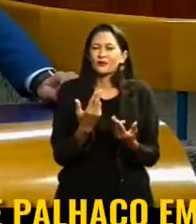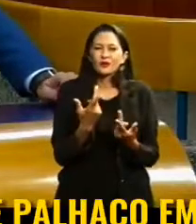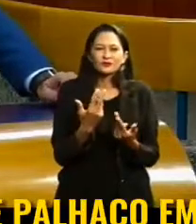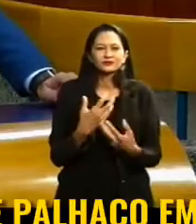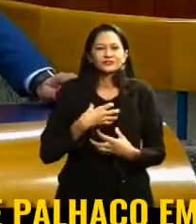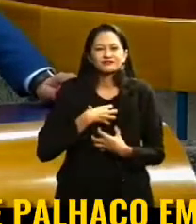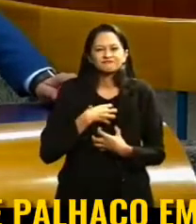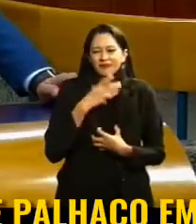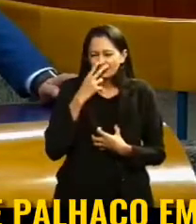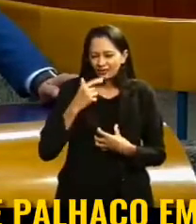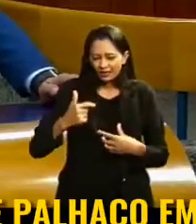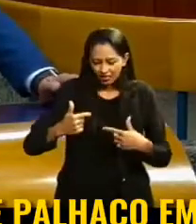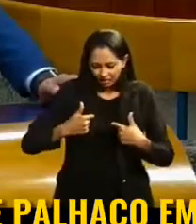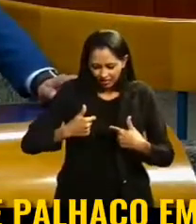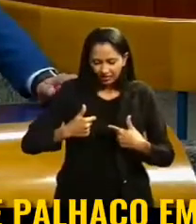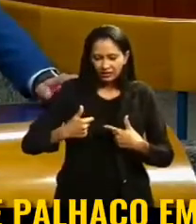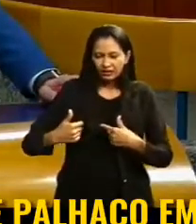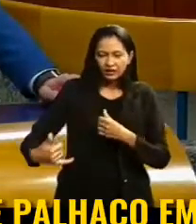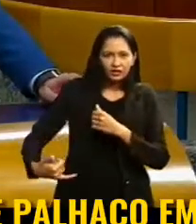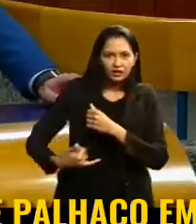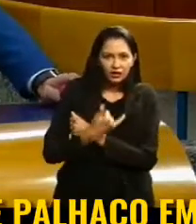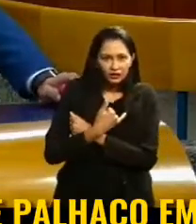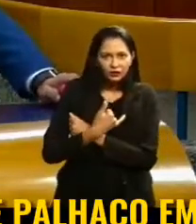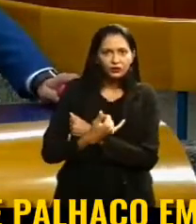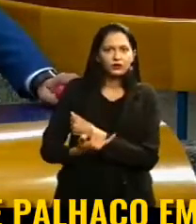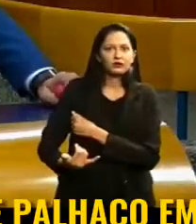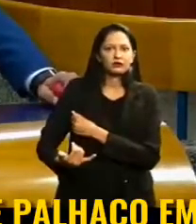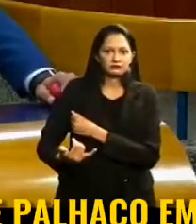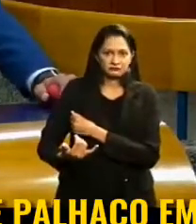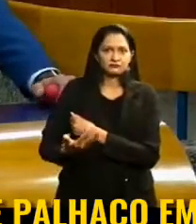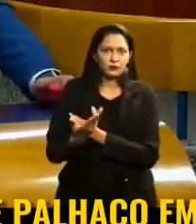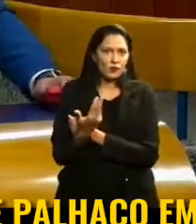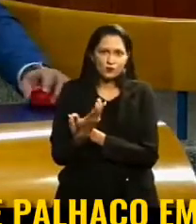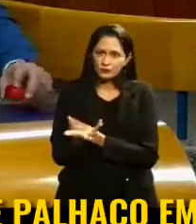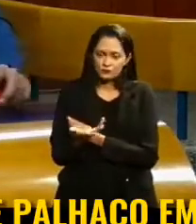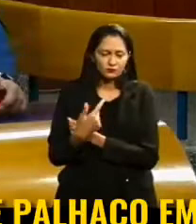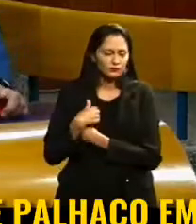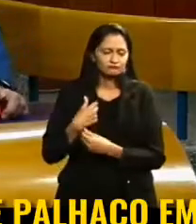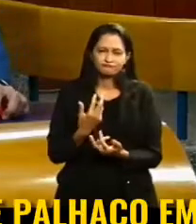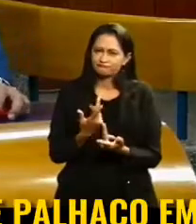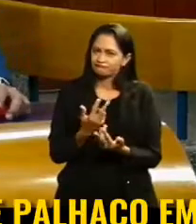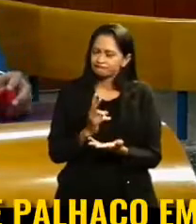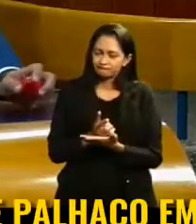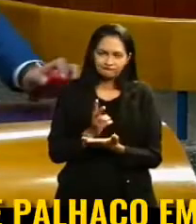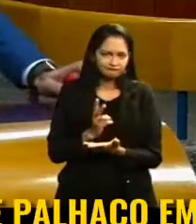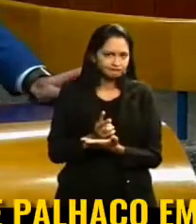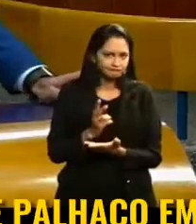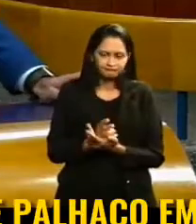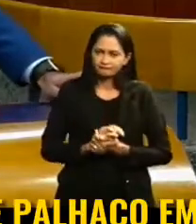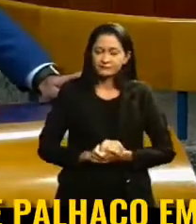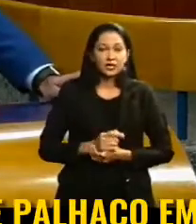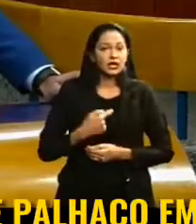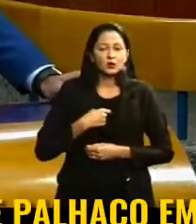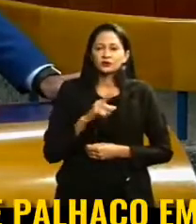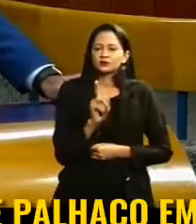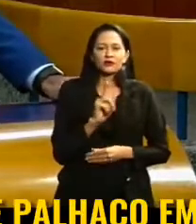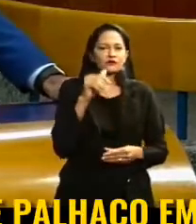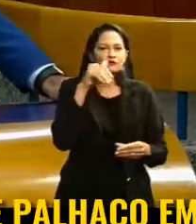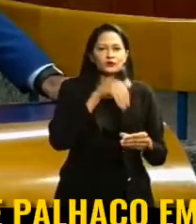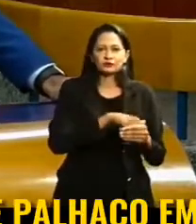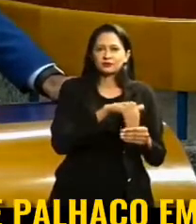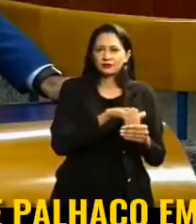sentimento de ter sido enganado, de ter sido traído. E eu me sinto dessa forma. Eu não votei projeto de